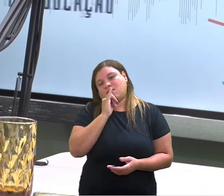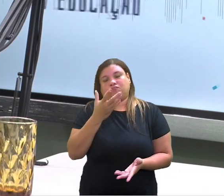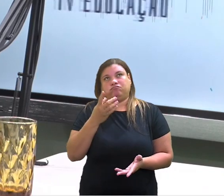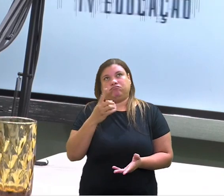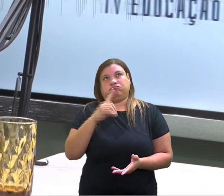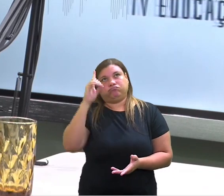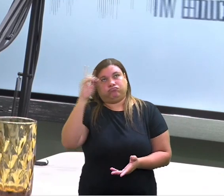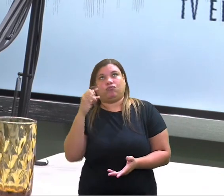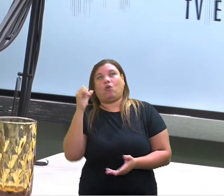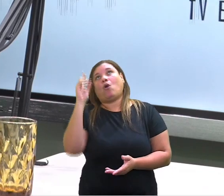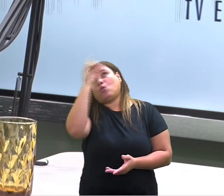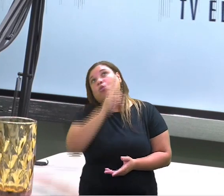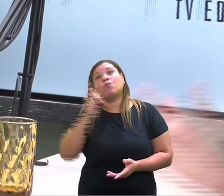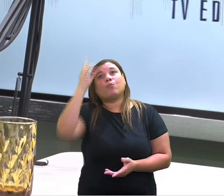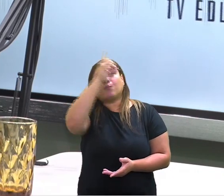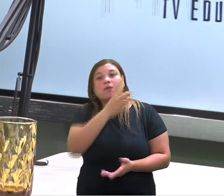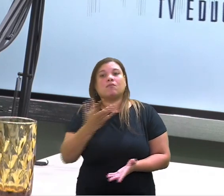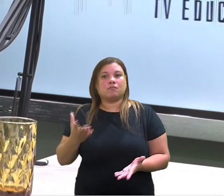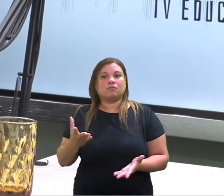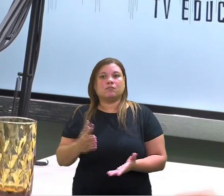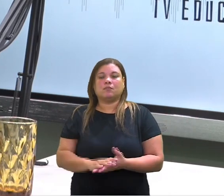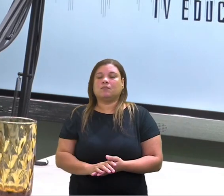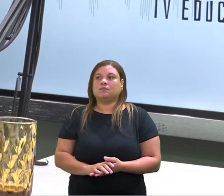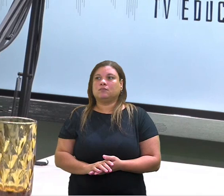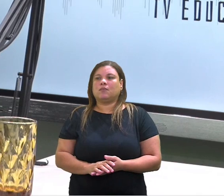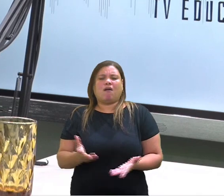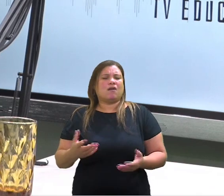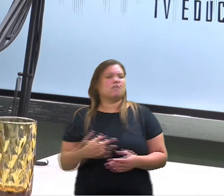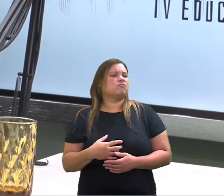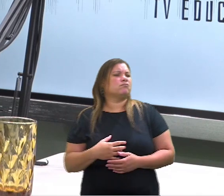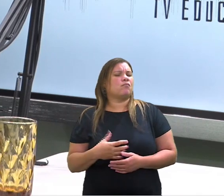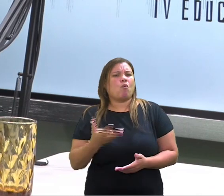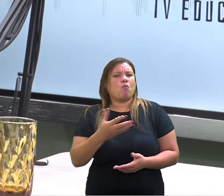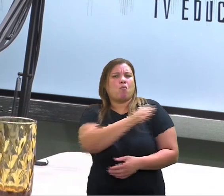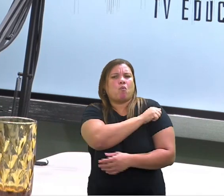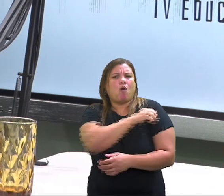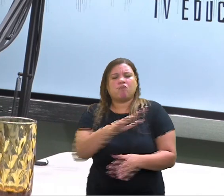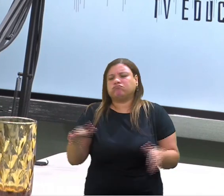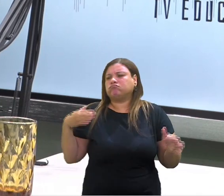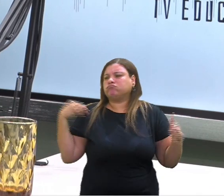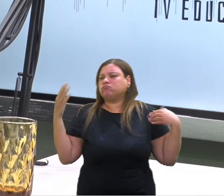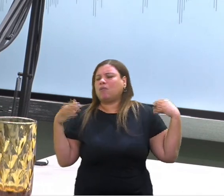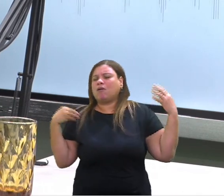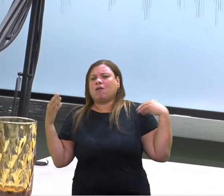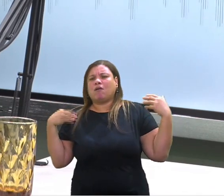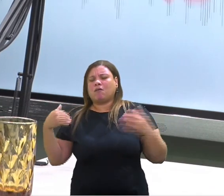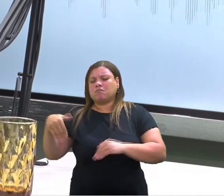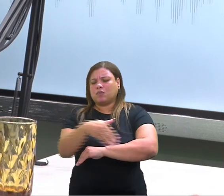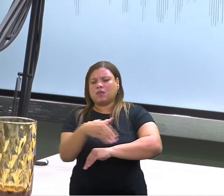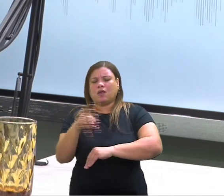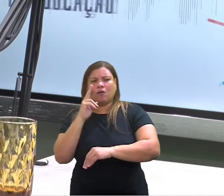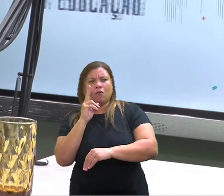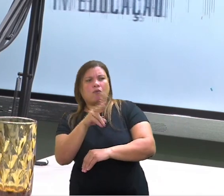em razão da minha função. Também é contravenção. Então, também tem uma sanção para isso. Então, não é só